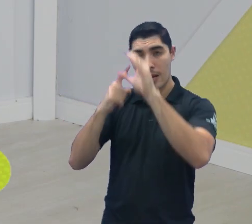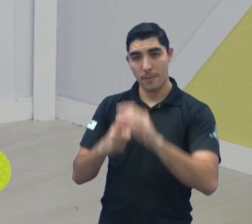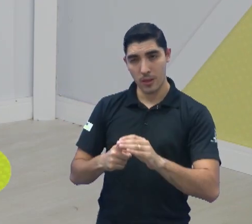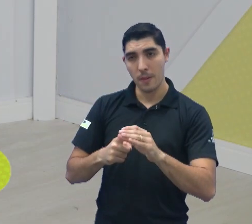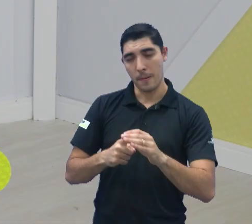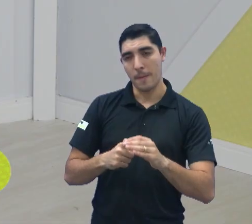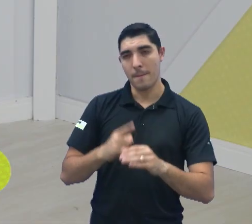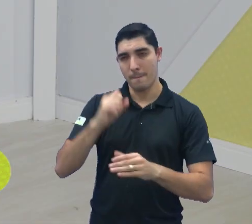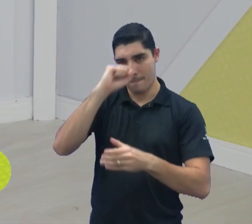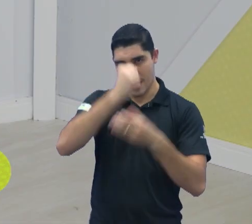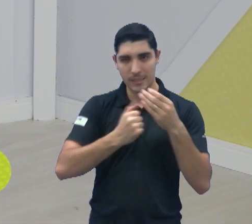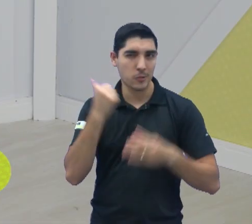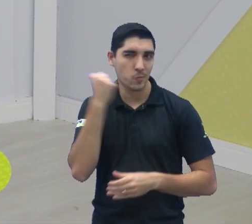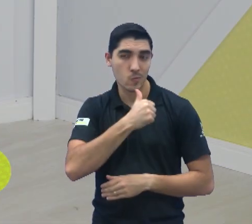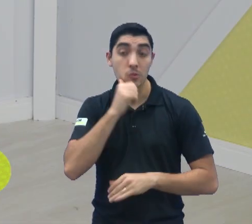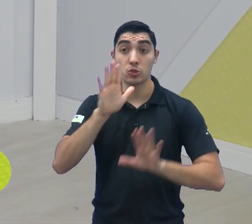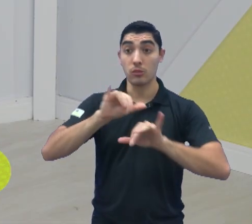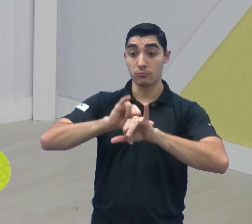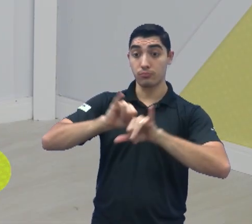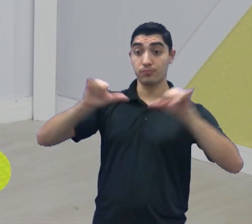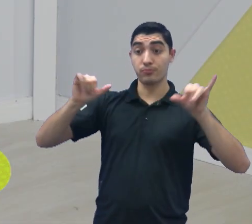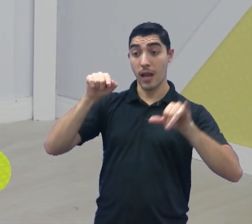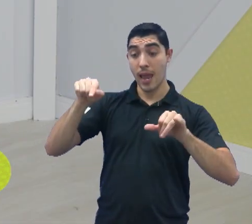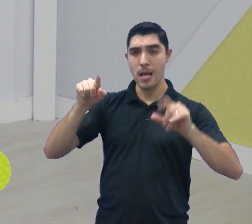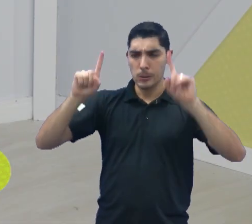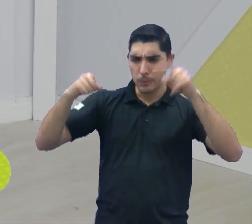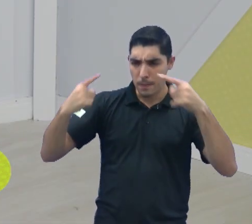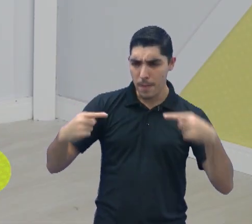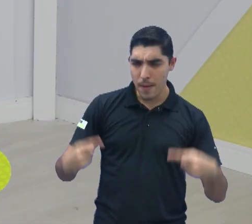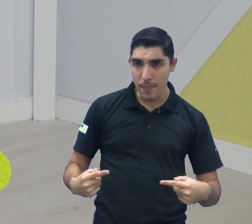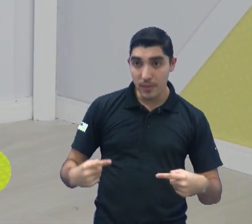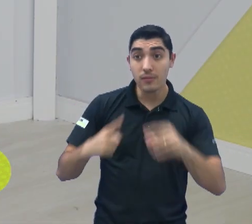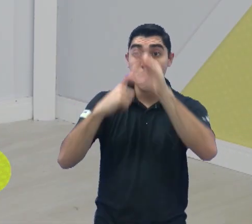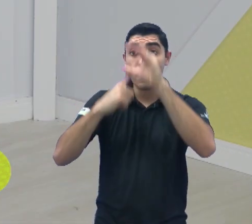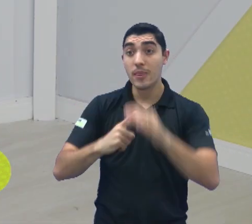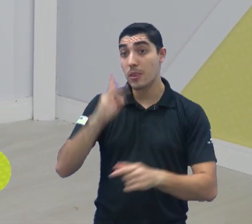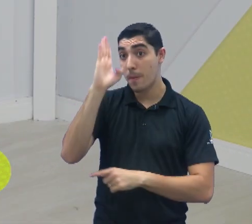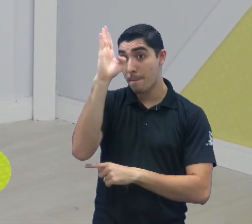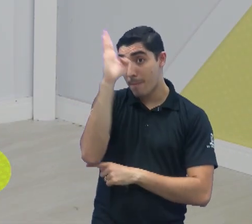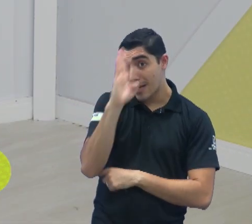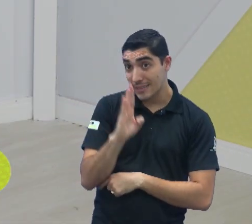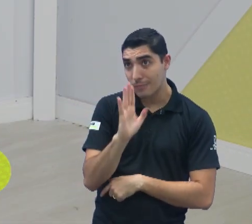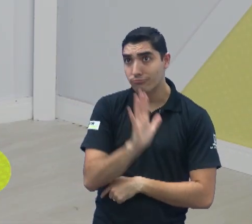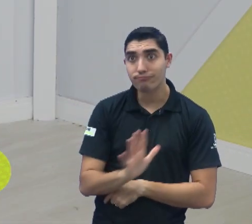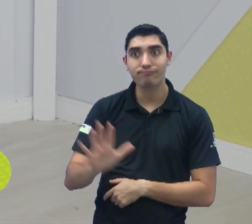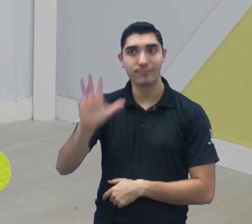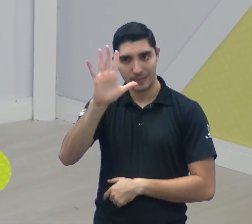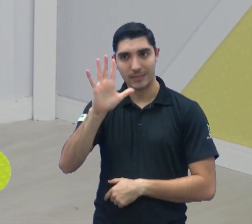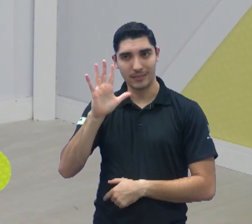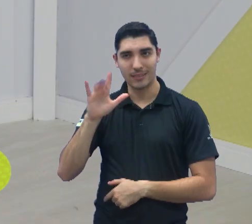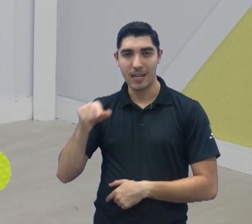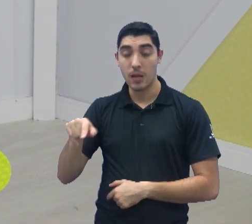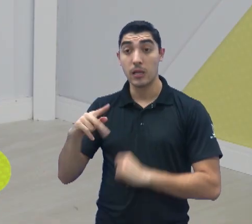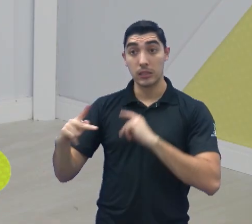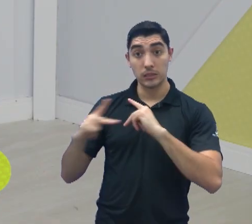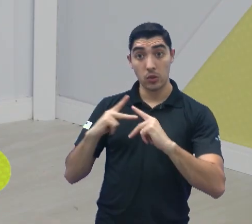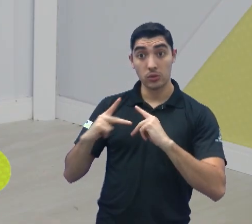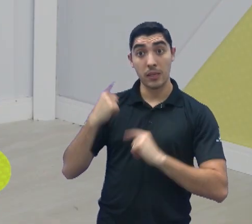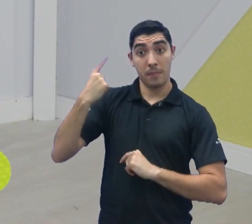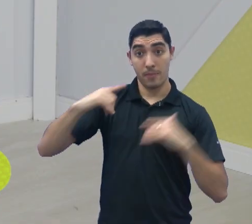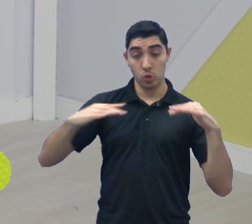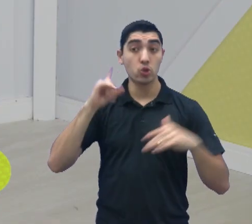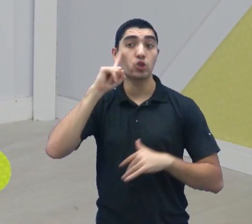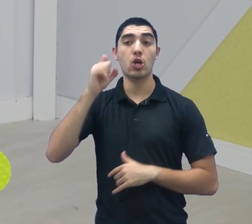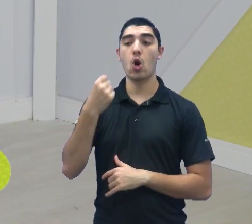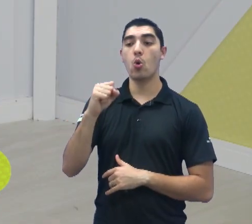a tabela do primeiro turno da maior competição do basquete feminino nacional. São José fará sua estreia no dia 8 de março, que é